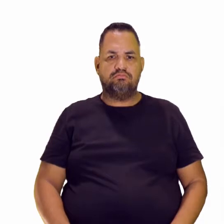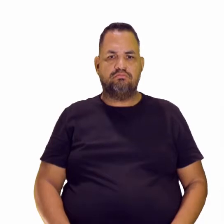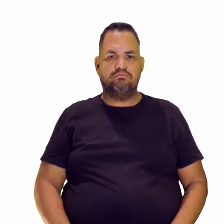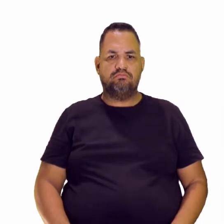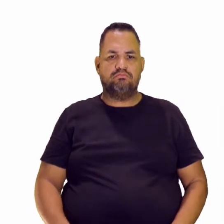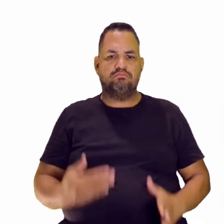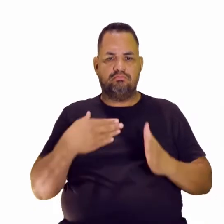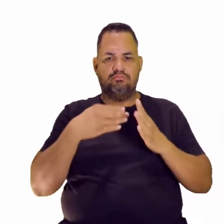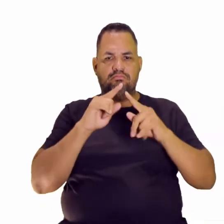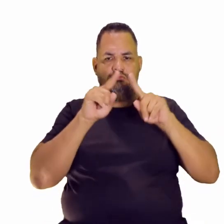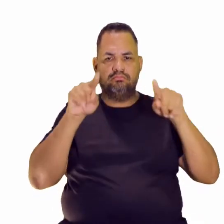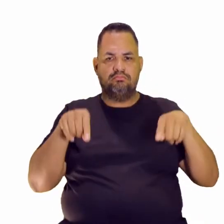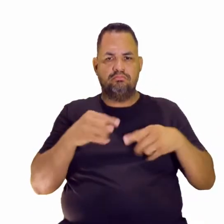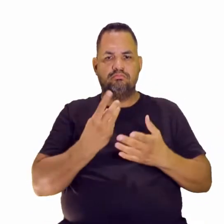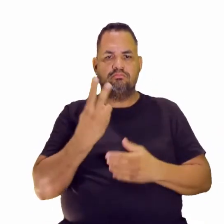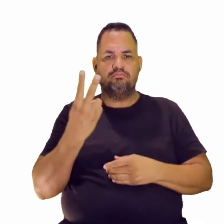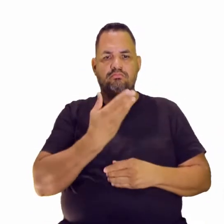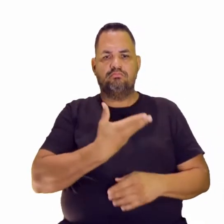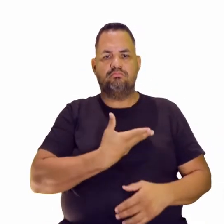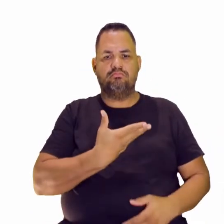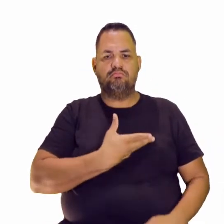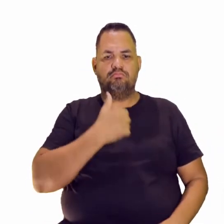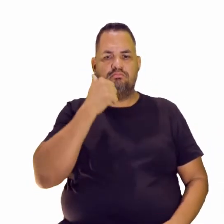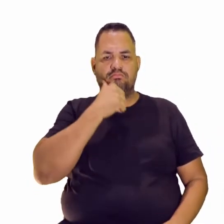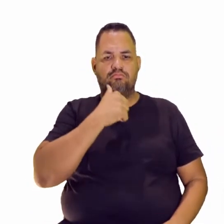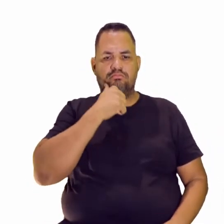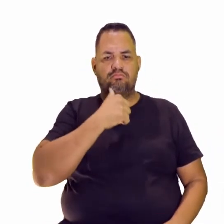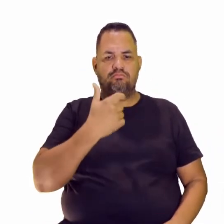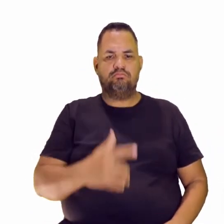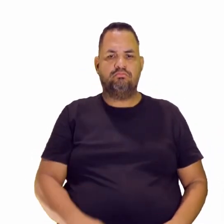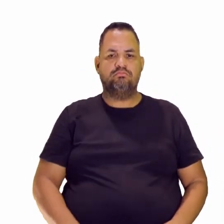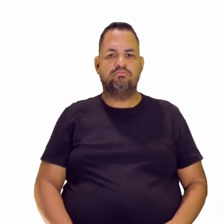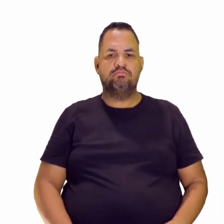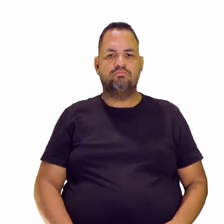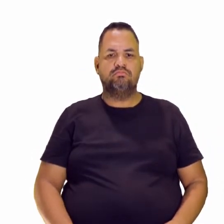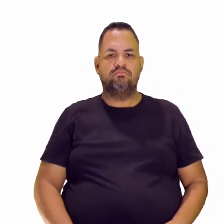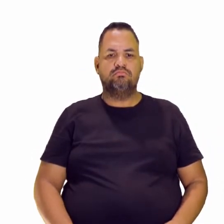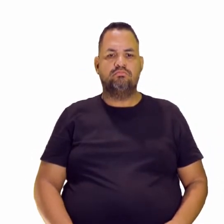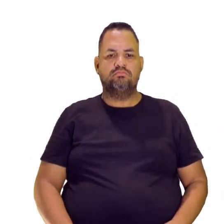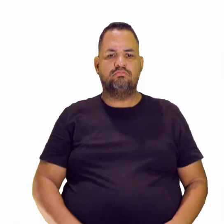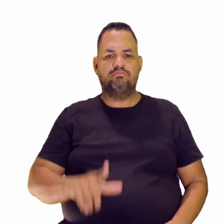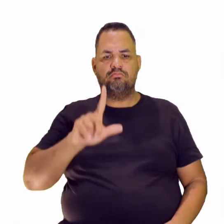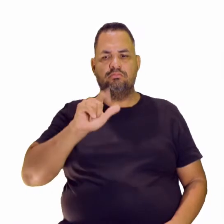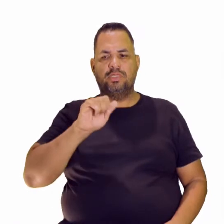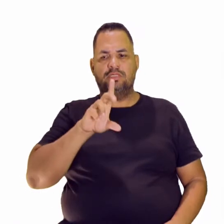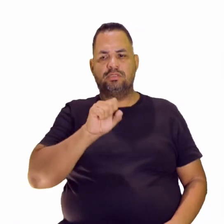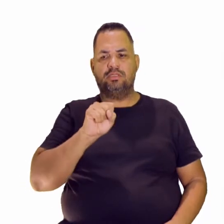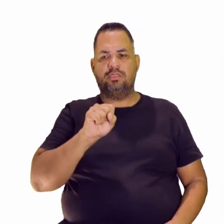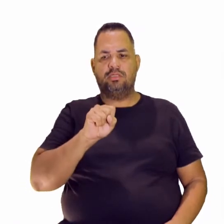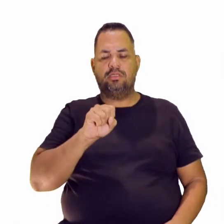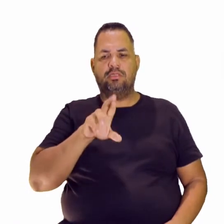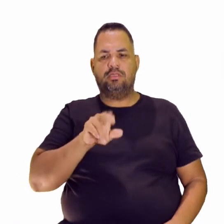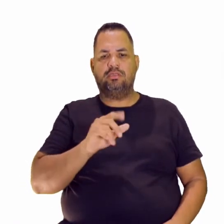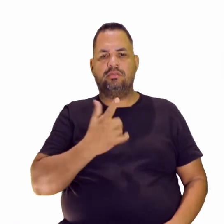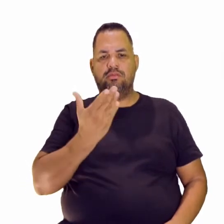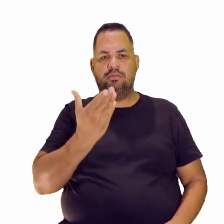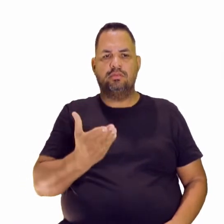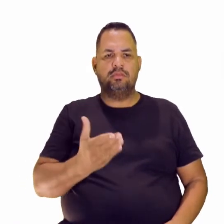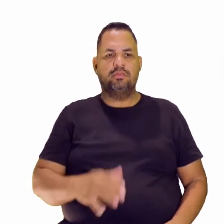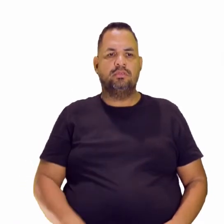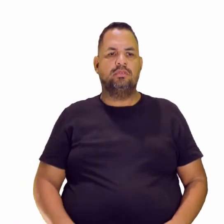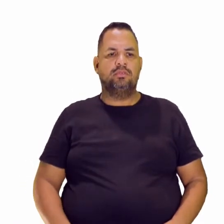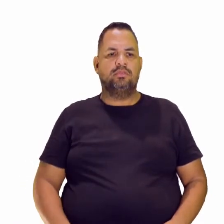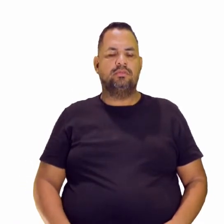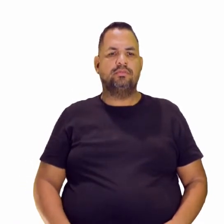Esse quadro aí, Duas Amigas, né? Que o Lazar Segal tem um museu dedicado a ele